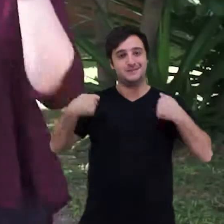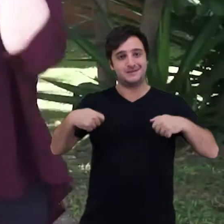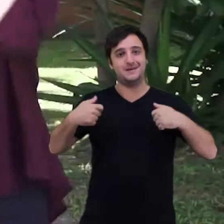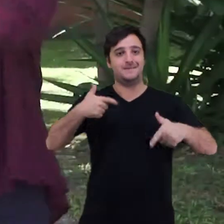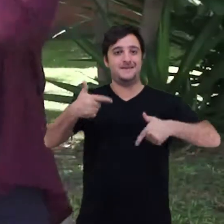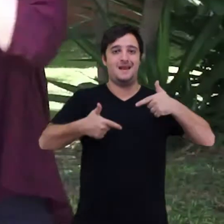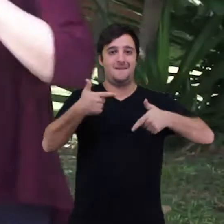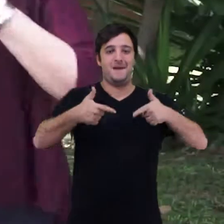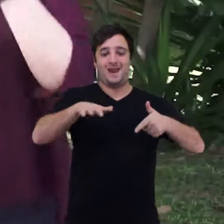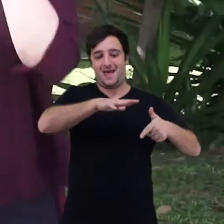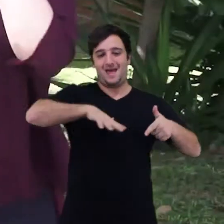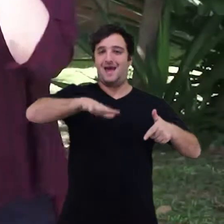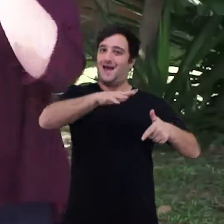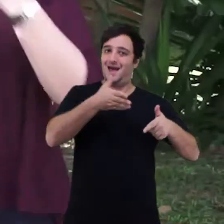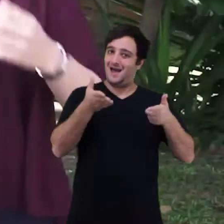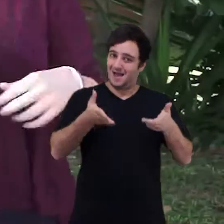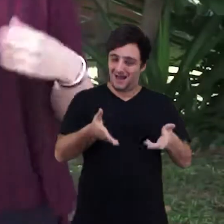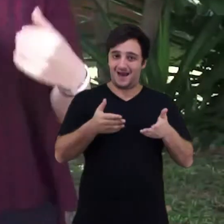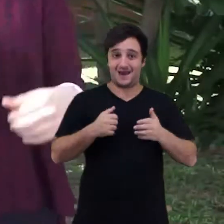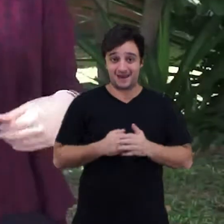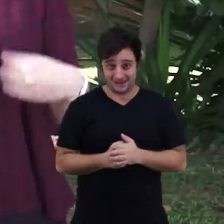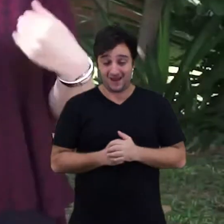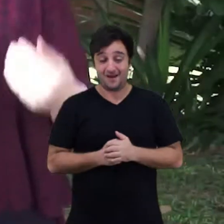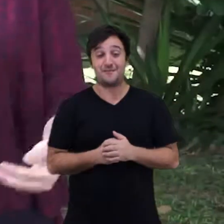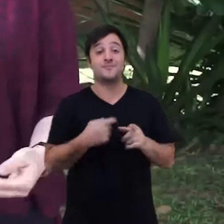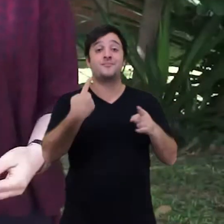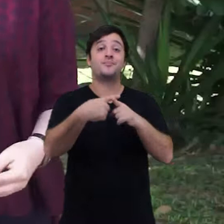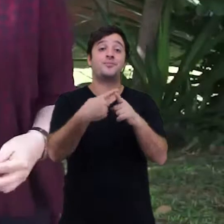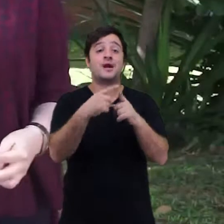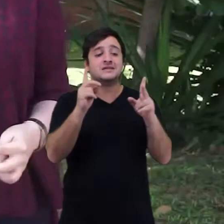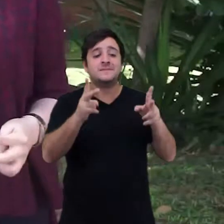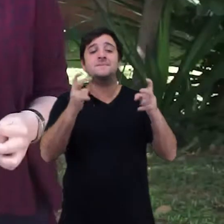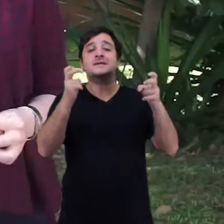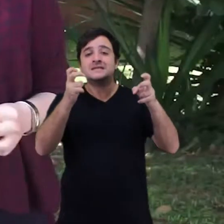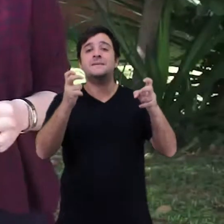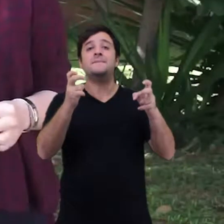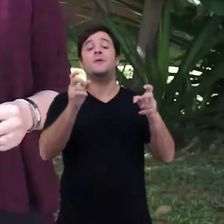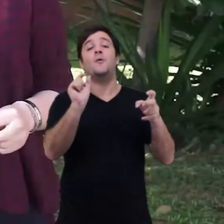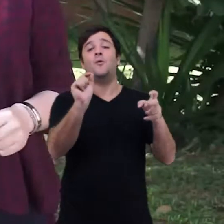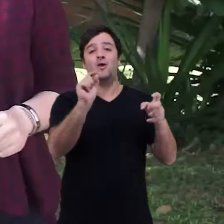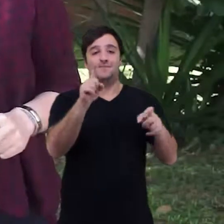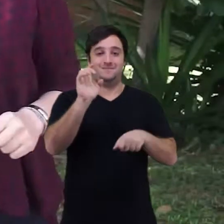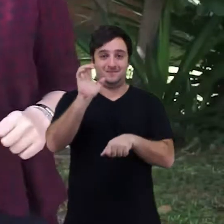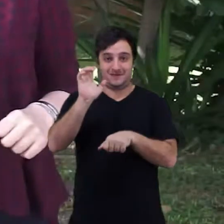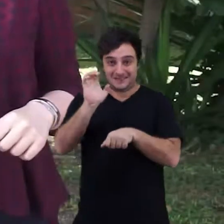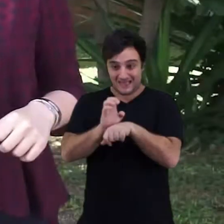falando daqui de Florianópolis, que é o nosso principal campo de atuação,